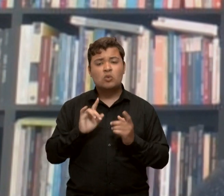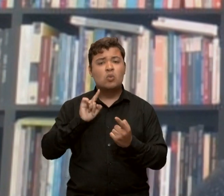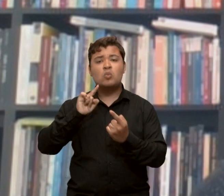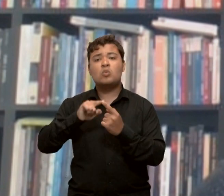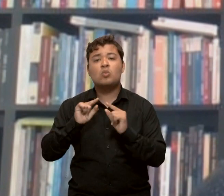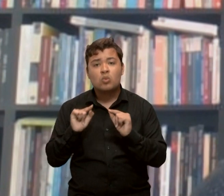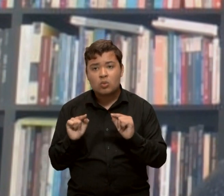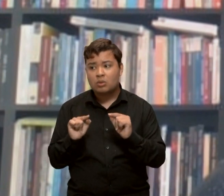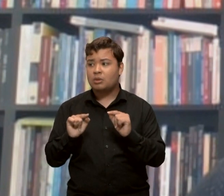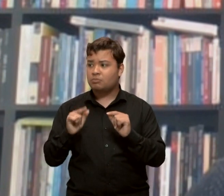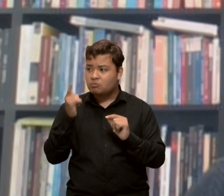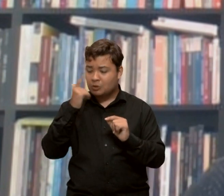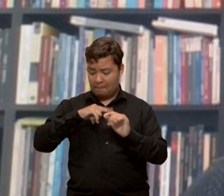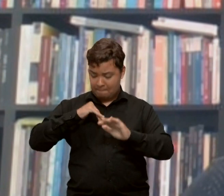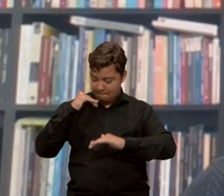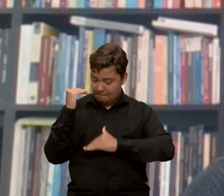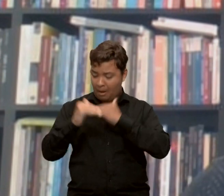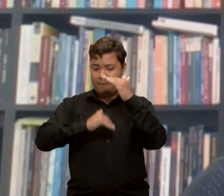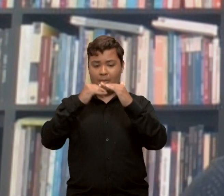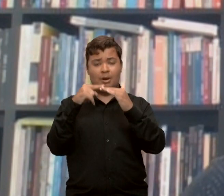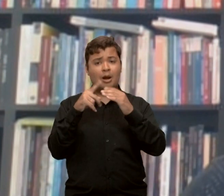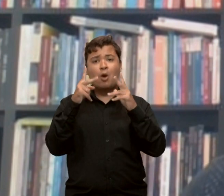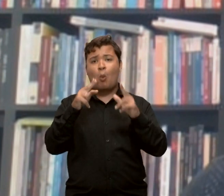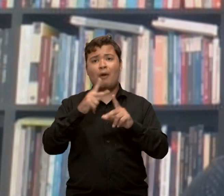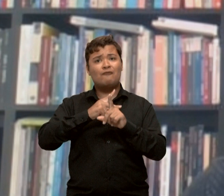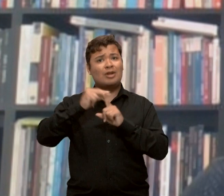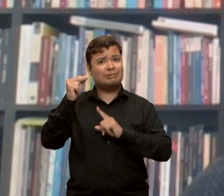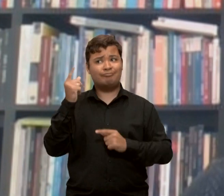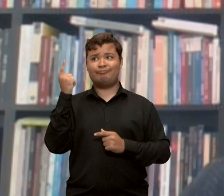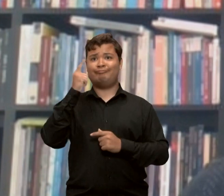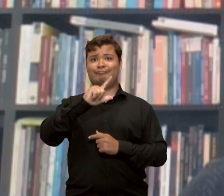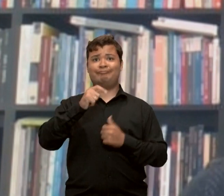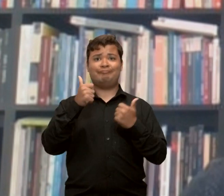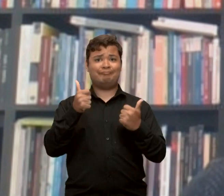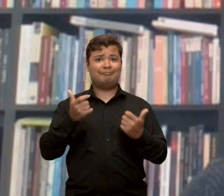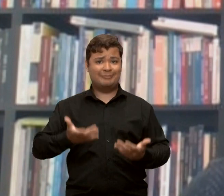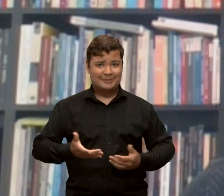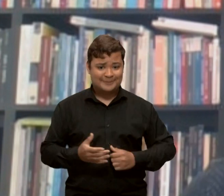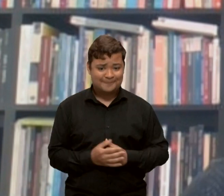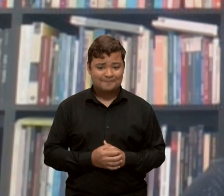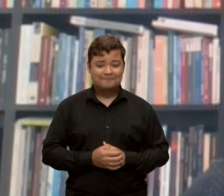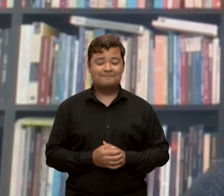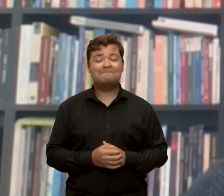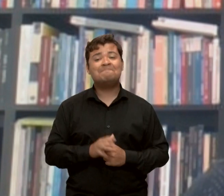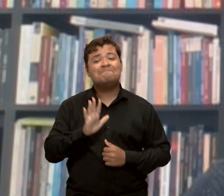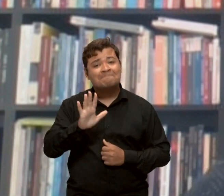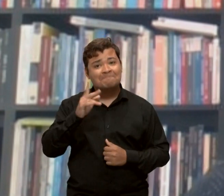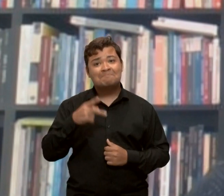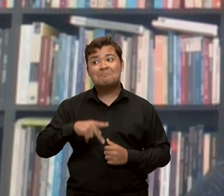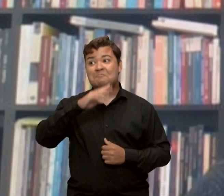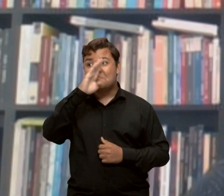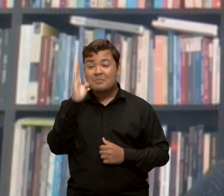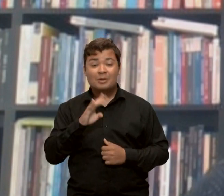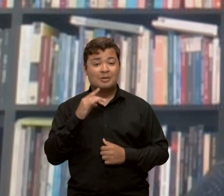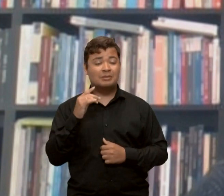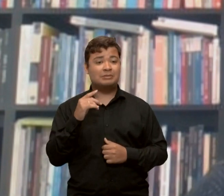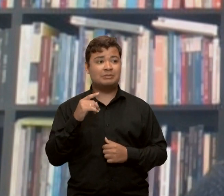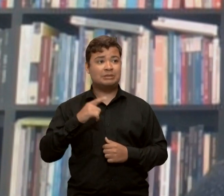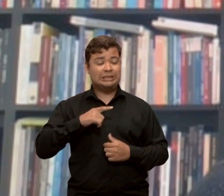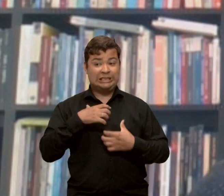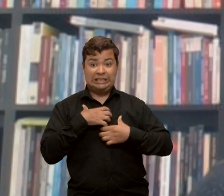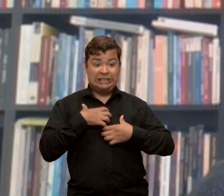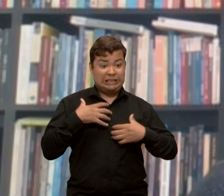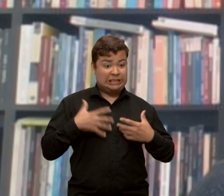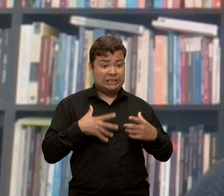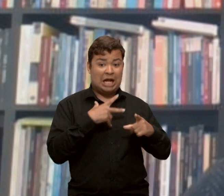esse desenvolvimento. Então, no caso, no Brasil, como são emoções primitivas, a gente fica muito preocupado com esse ganhar